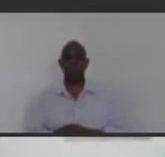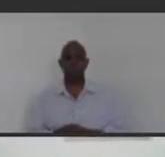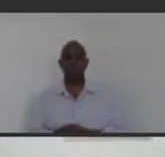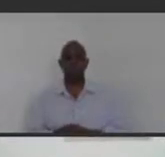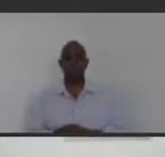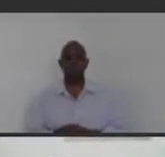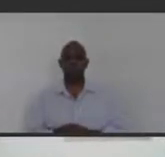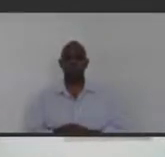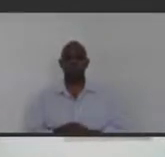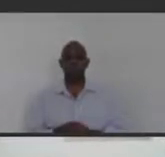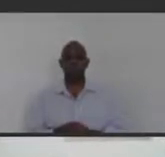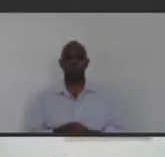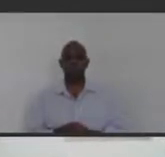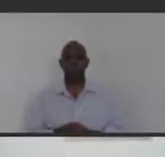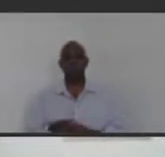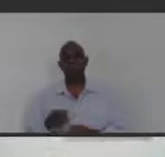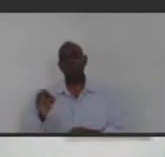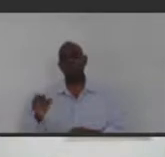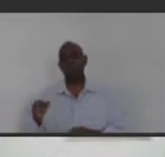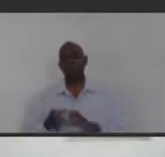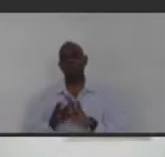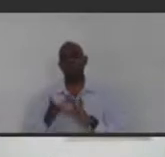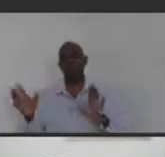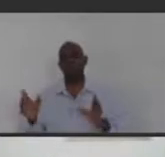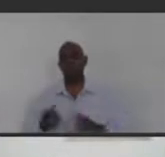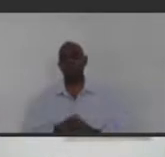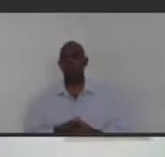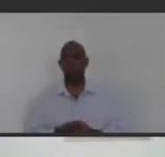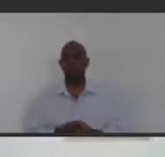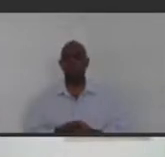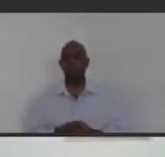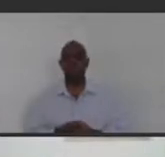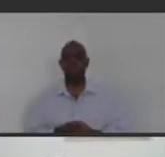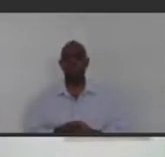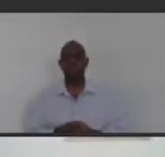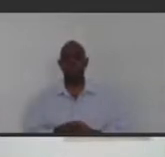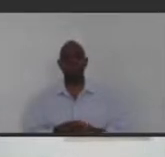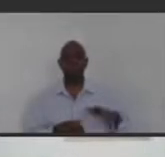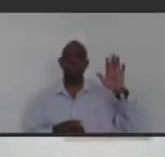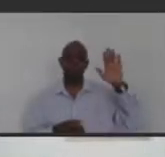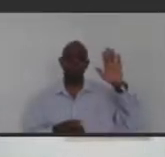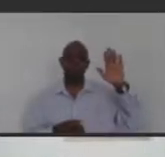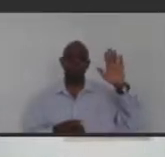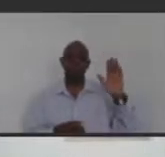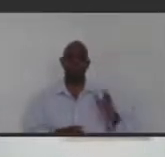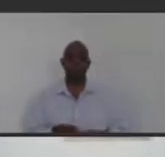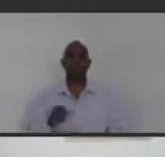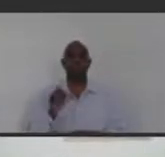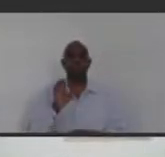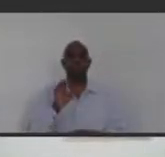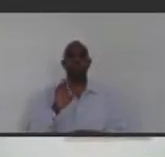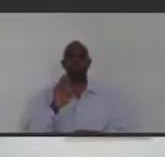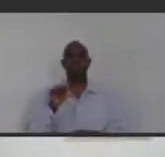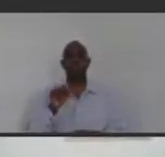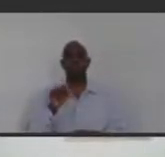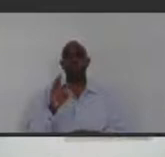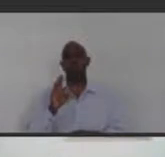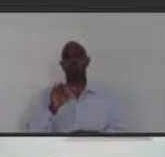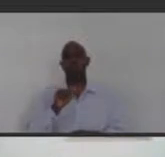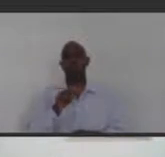somando nessa investigação. Questão de ordem, presidente. Questão de ordem do vereador Sebastião Correia.